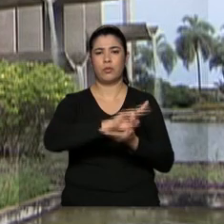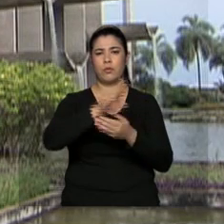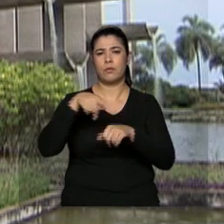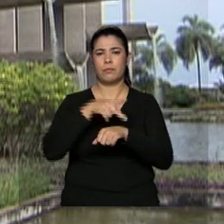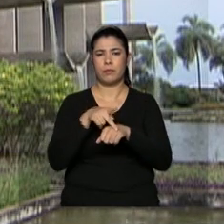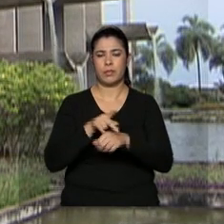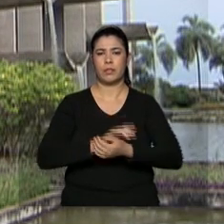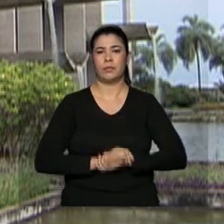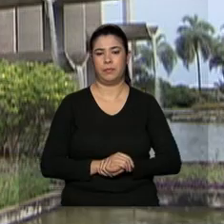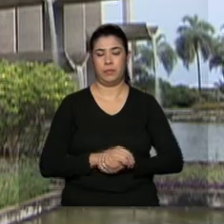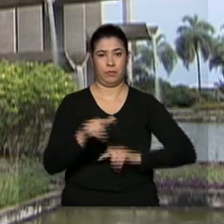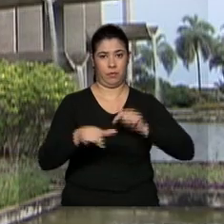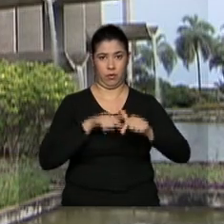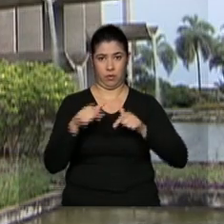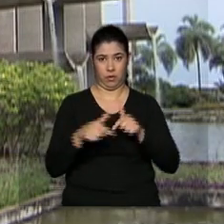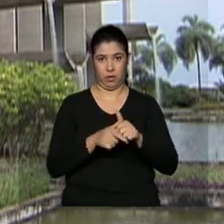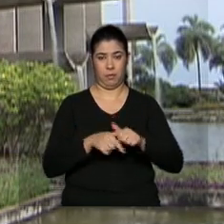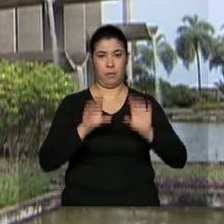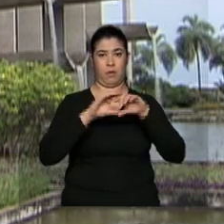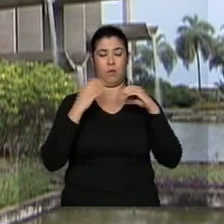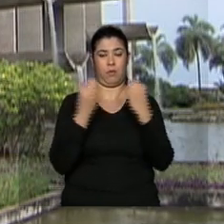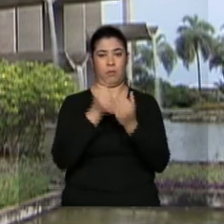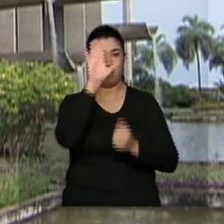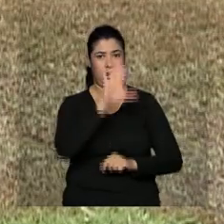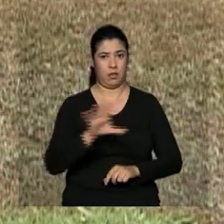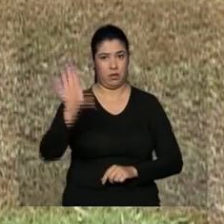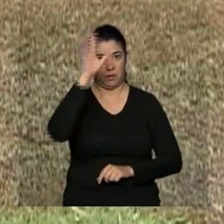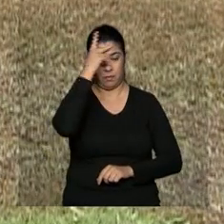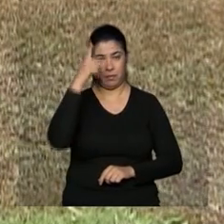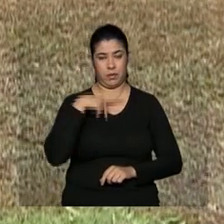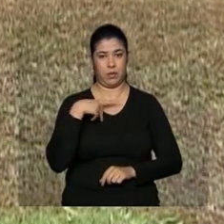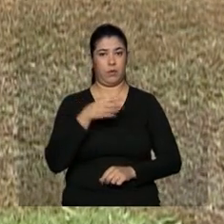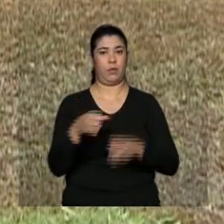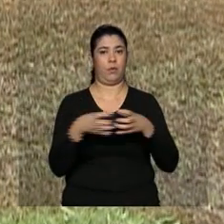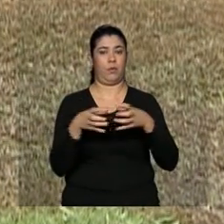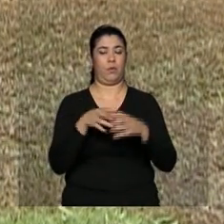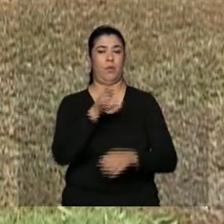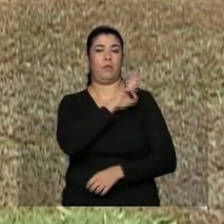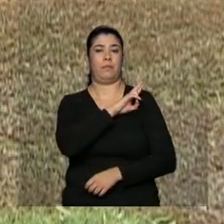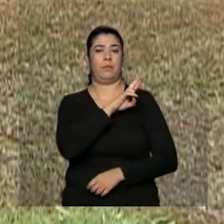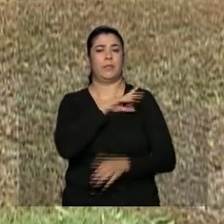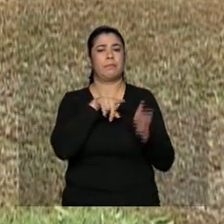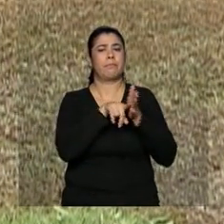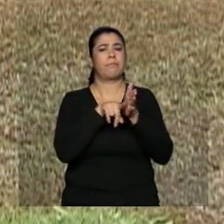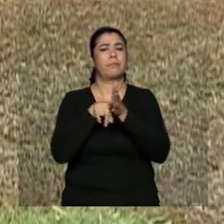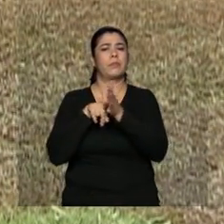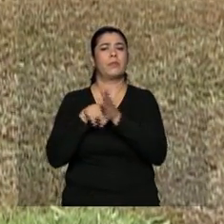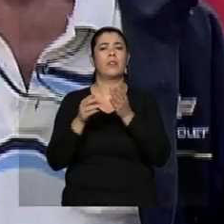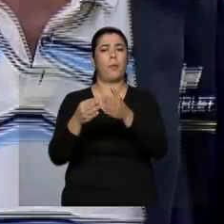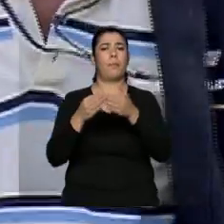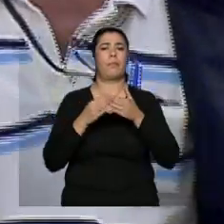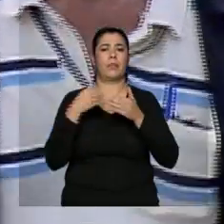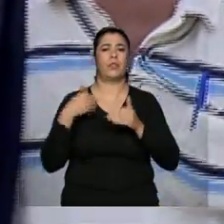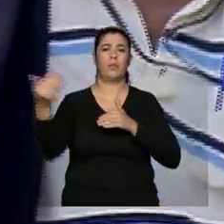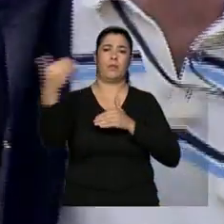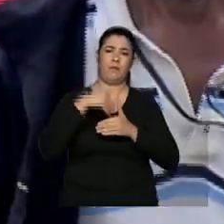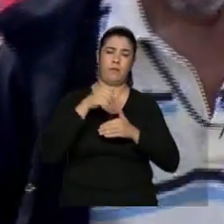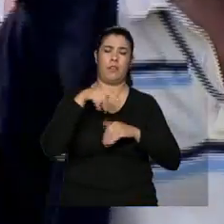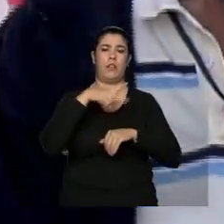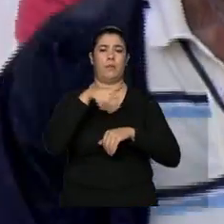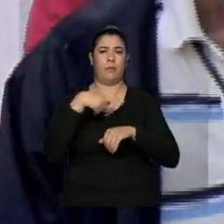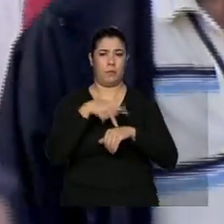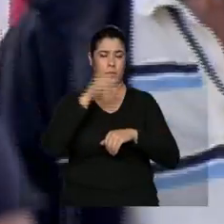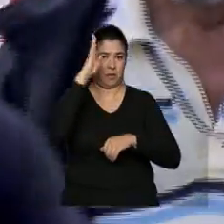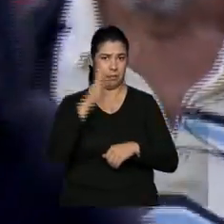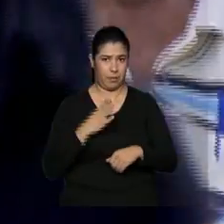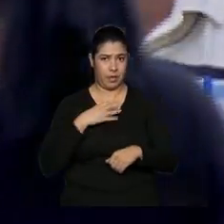Leoa. O trabalho do Comitê Nacional para os Refugiados, órgão responsável por analisar as solicitações de quem deseja ficar